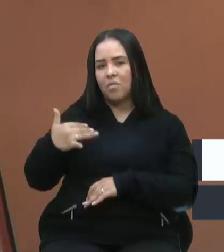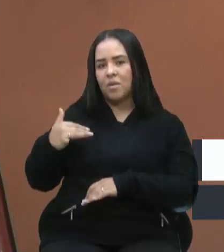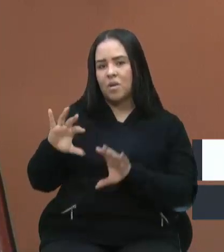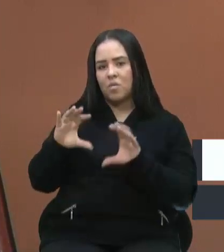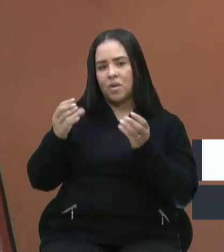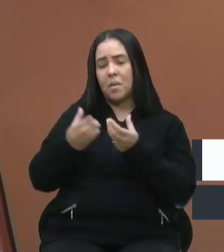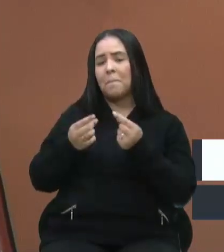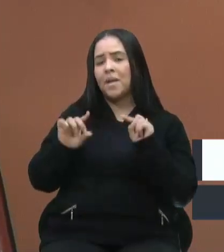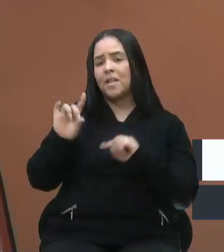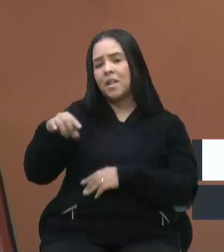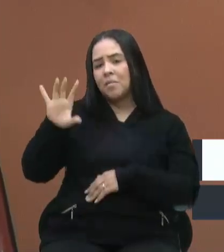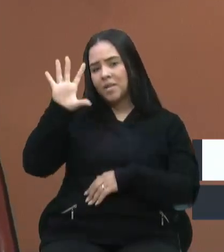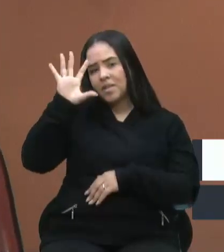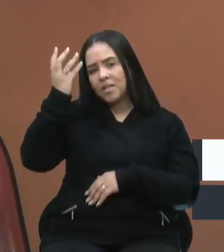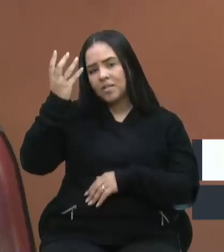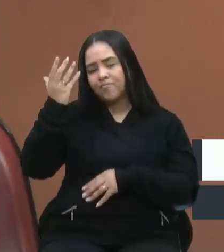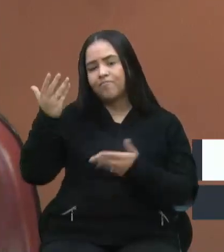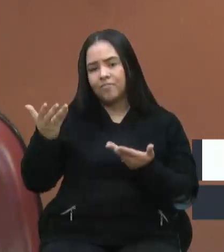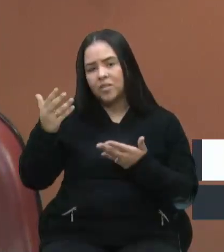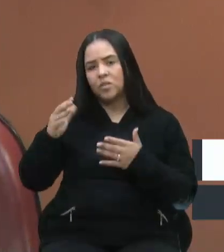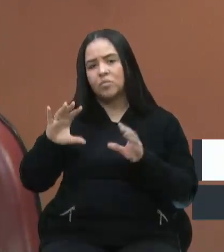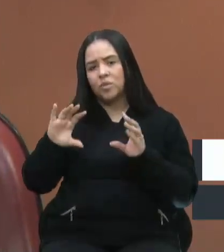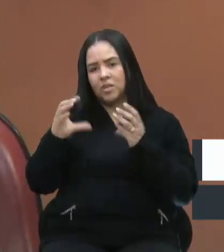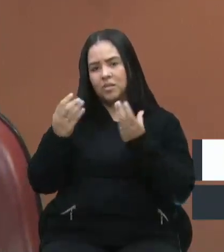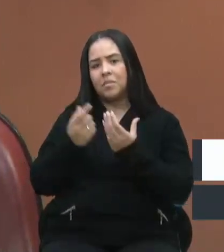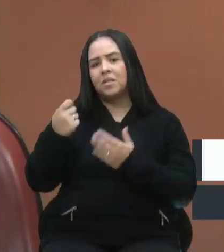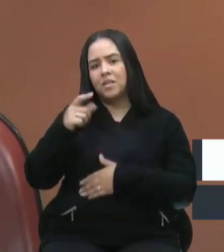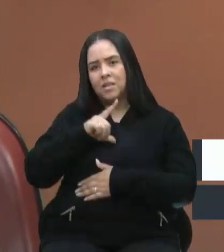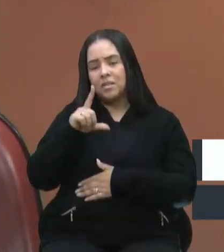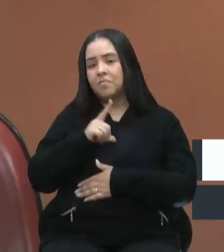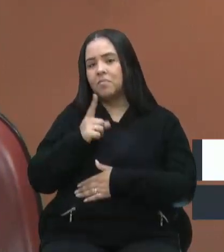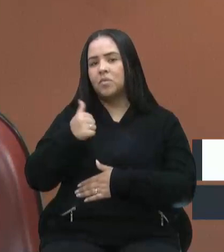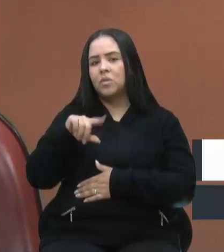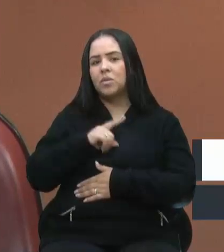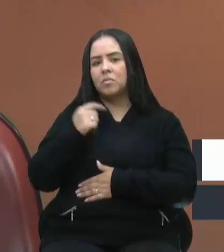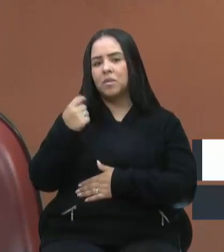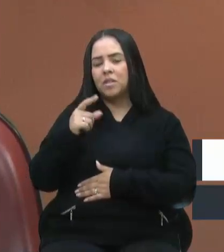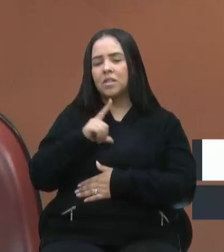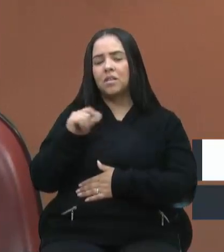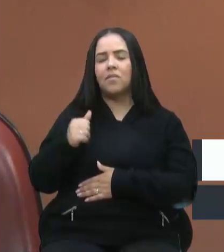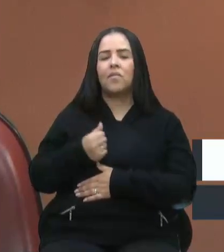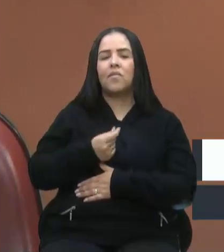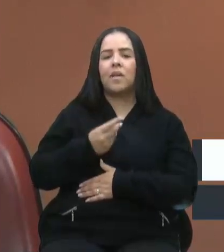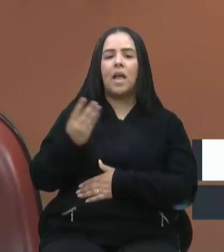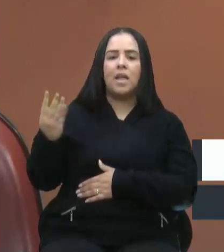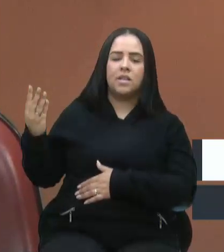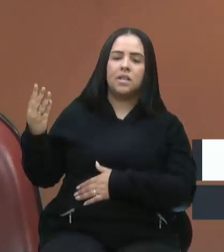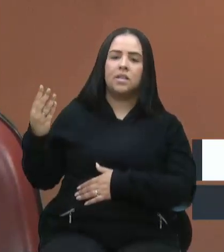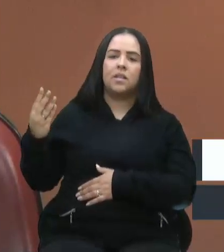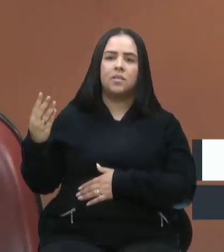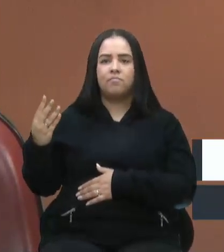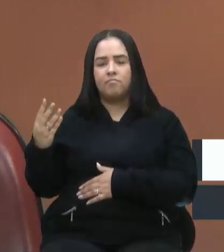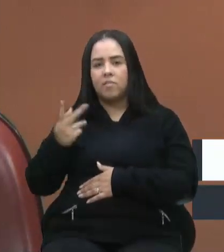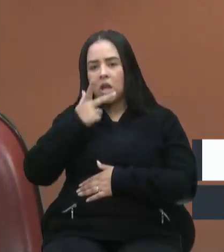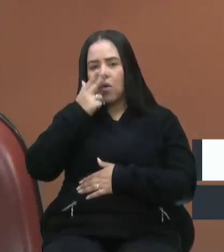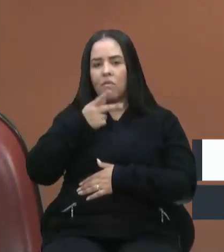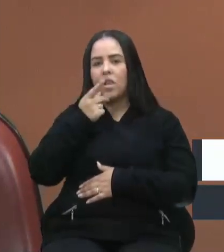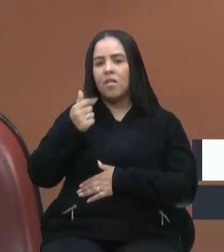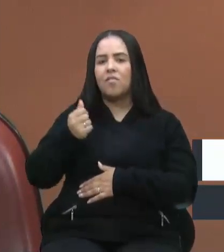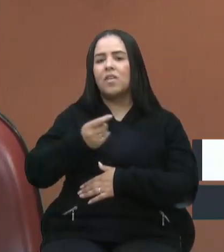isso é uma decisão, né, que, enfim, a comunidade tem que ter. Temos que ter várias, vamos dizer assim,